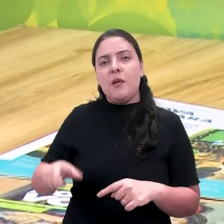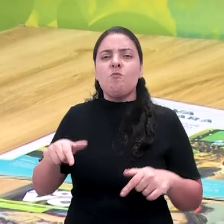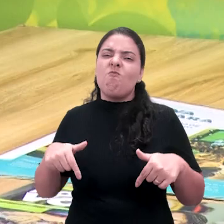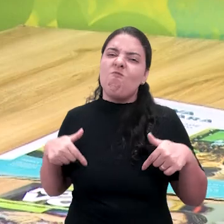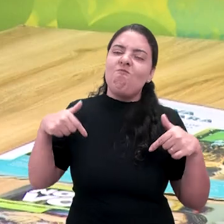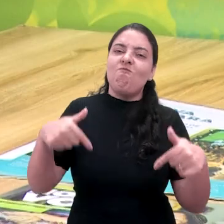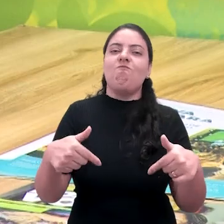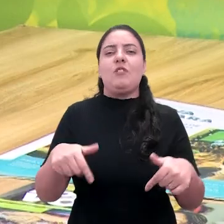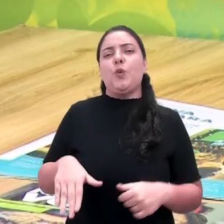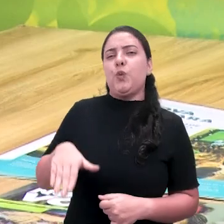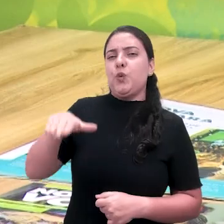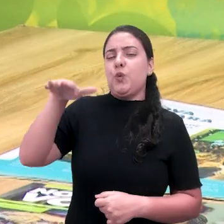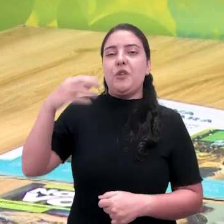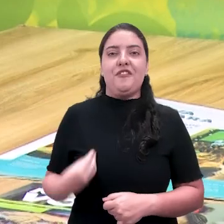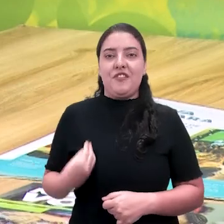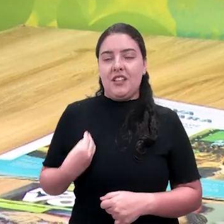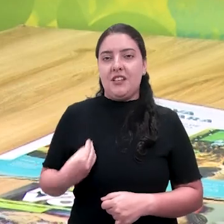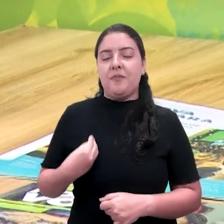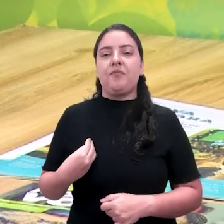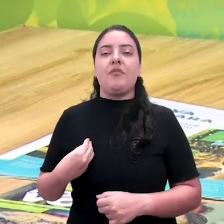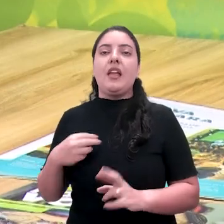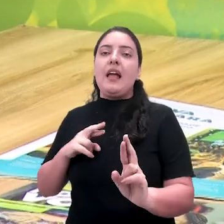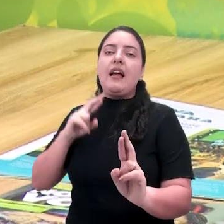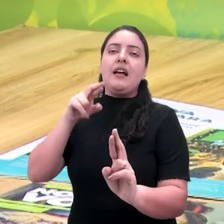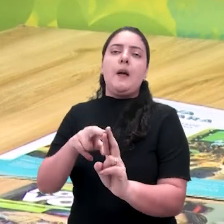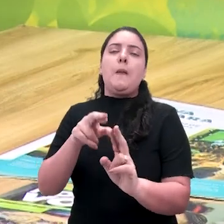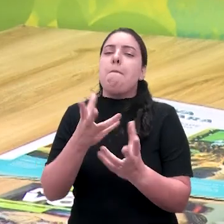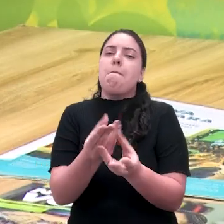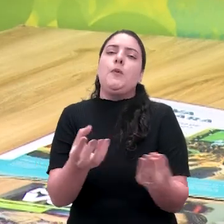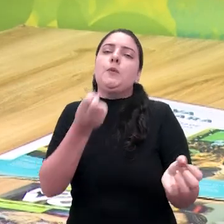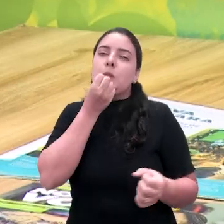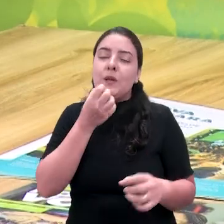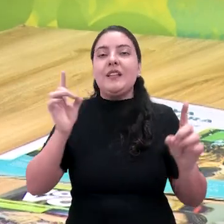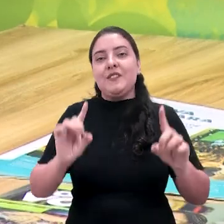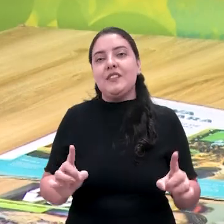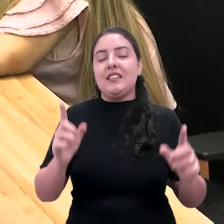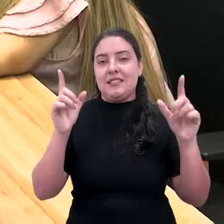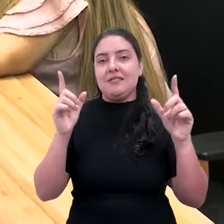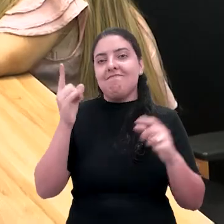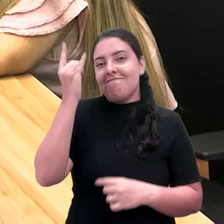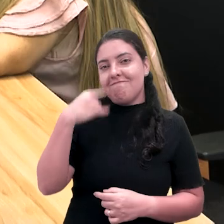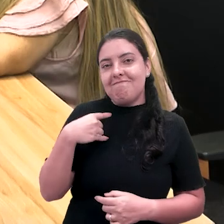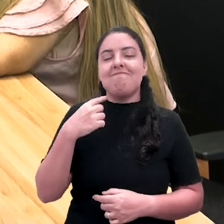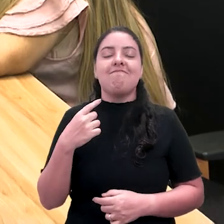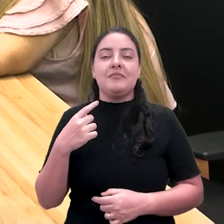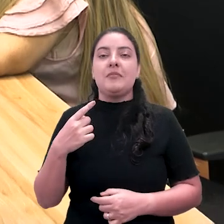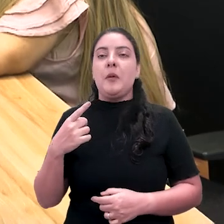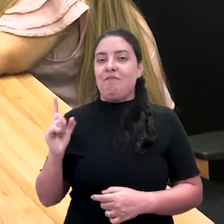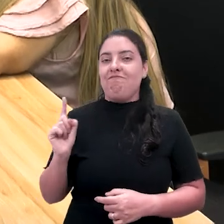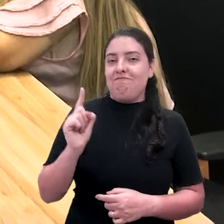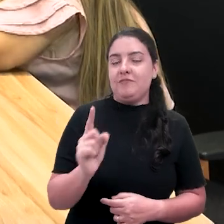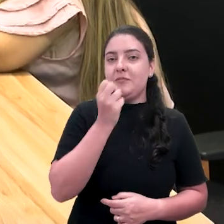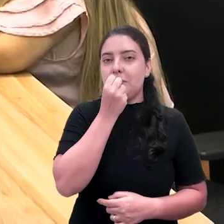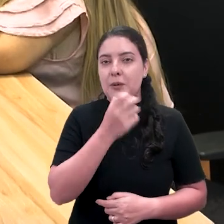desde criança e representa muito bem as pessoas com deficiência visual. Eu acho que seria muito bacana ela estar aqui. Que